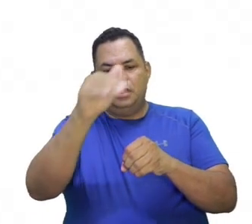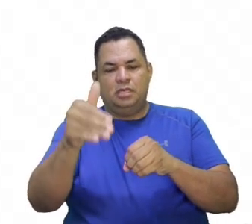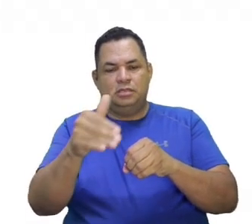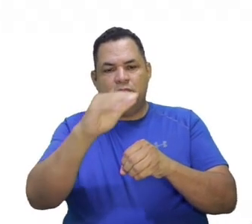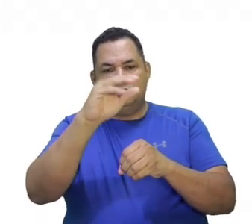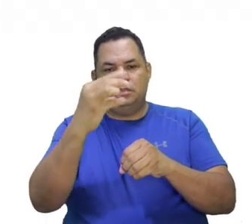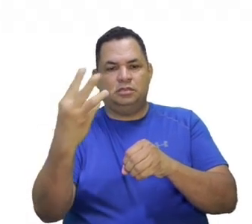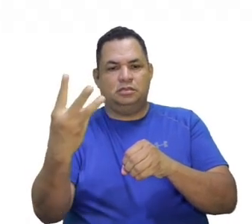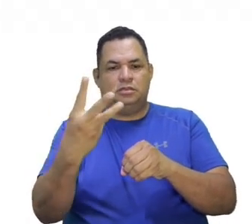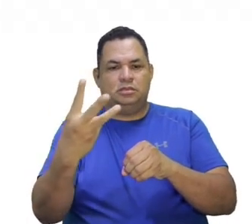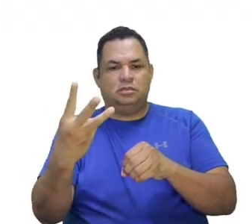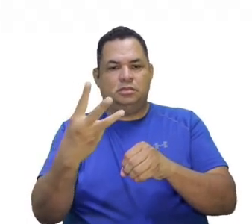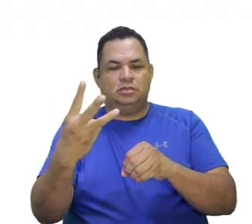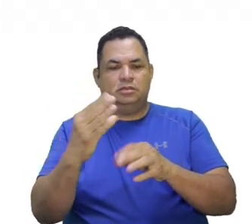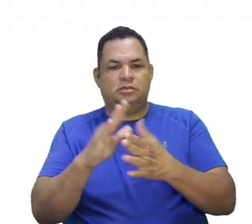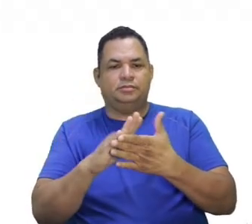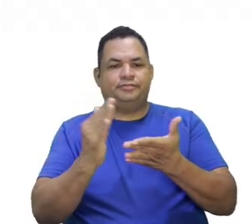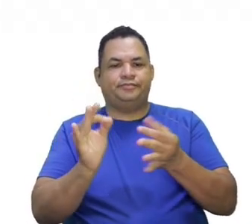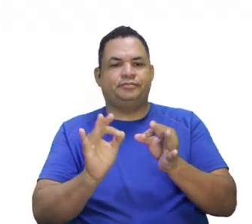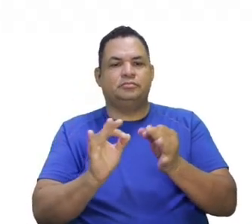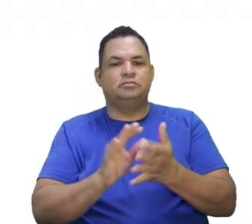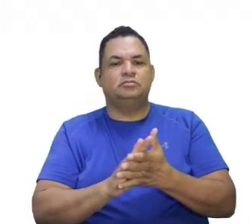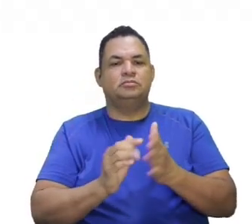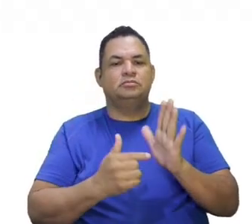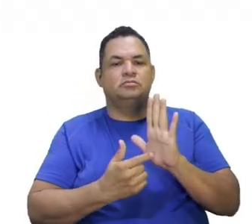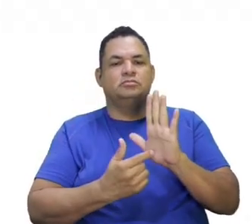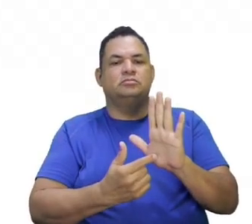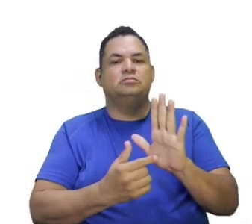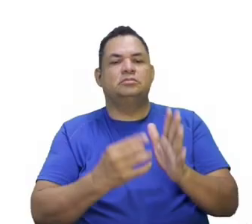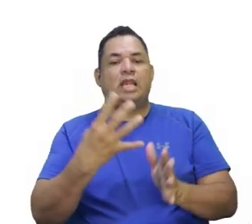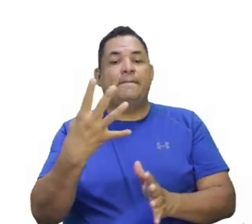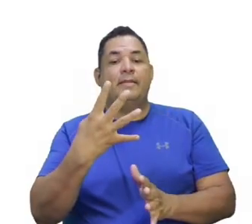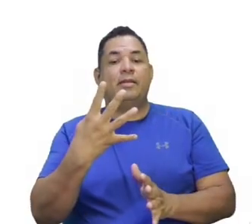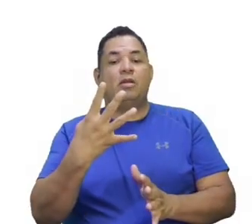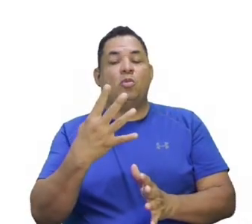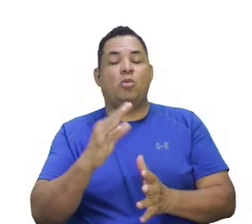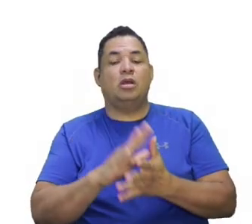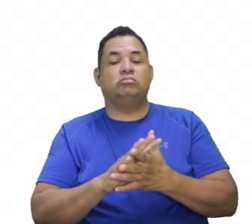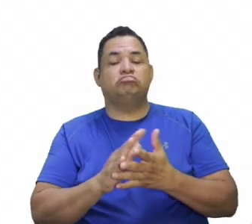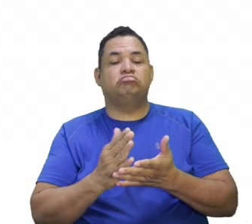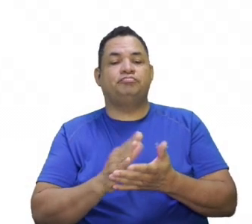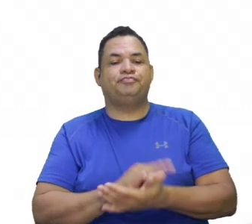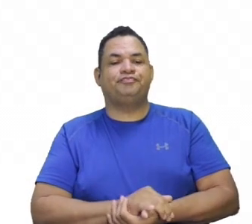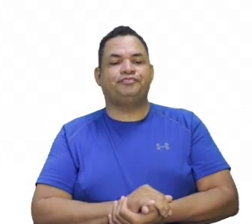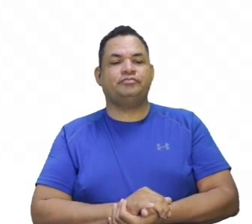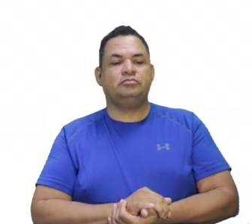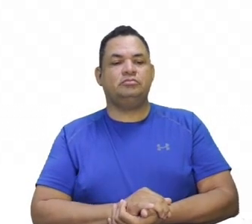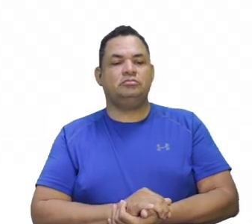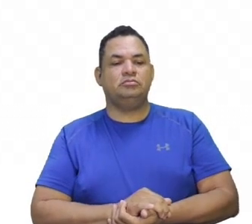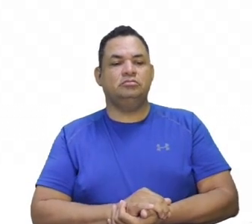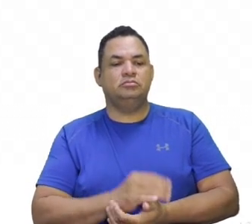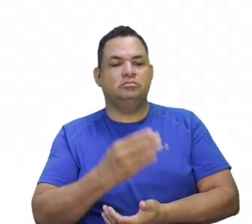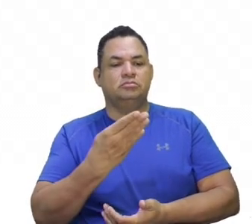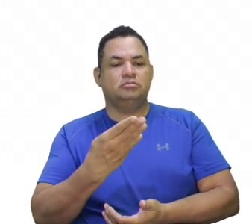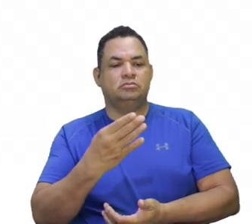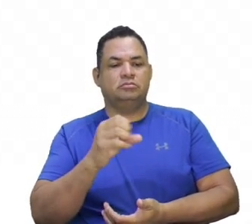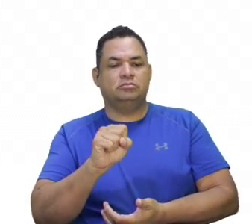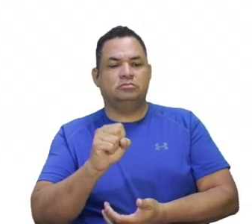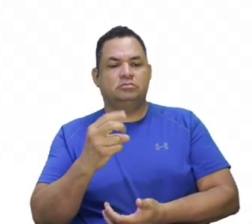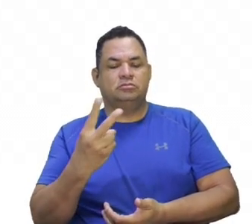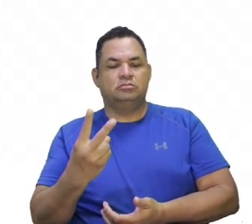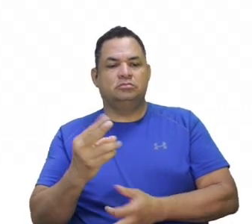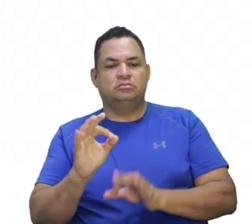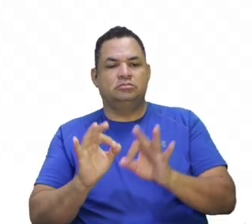átomo. E esse átomo apresenta uma quarta camada, que está aqui, ó, no